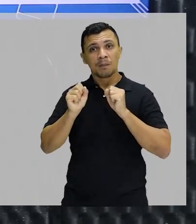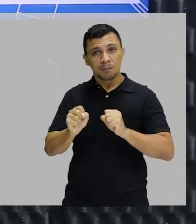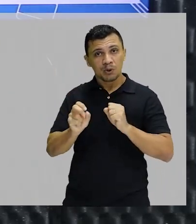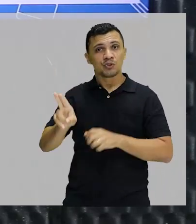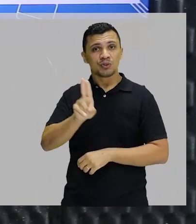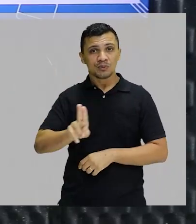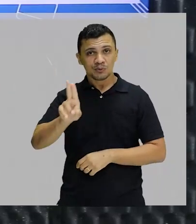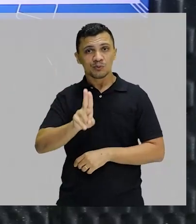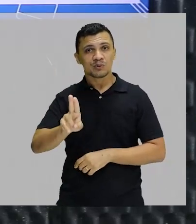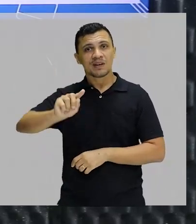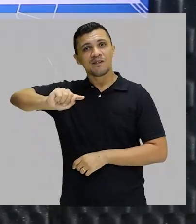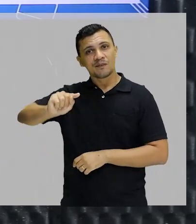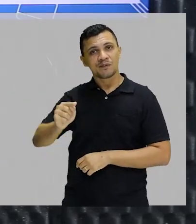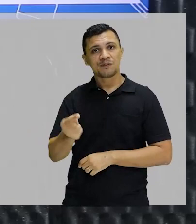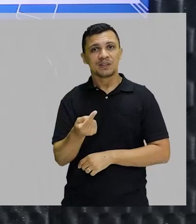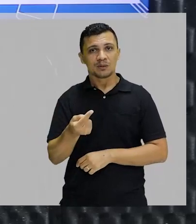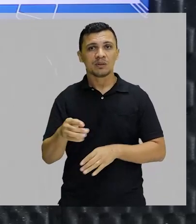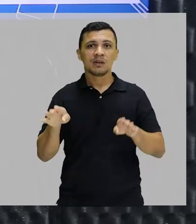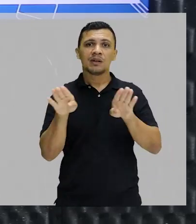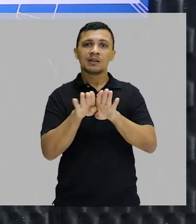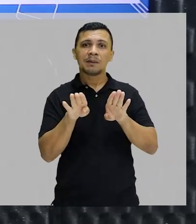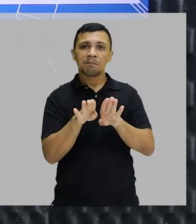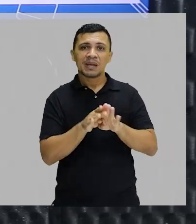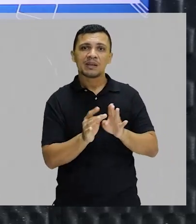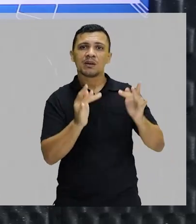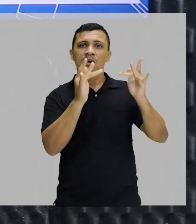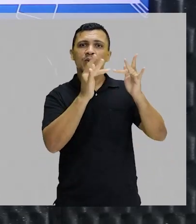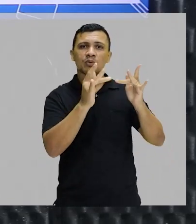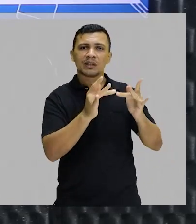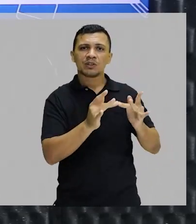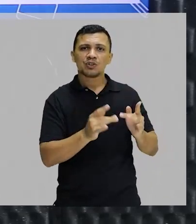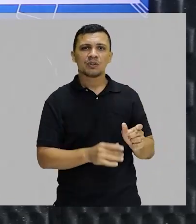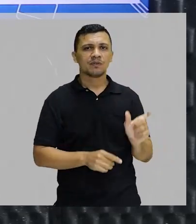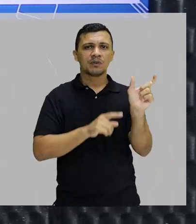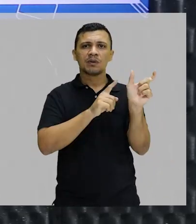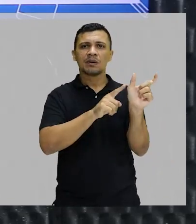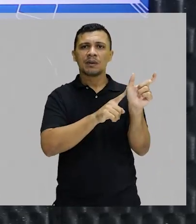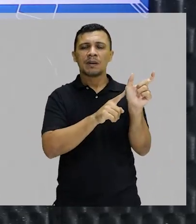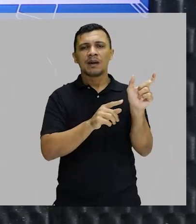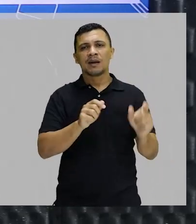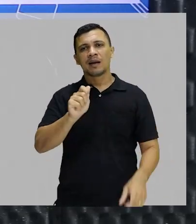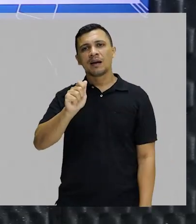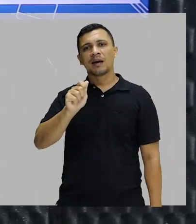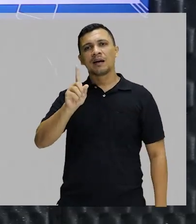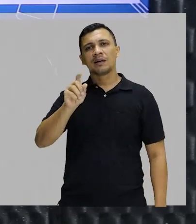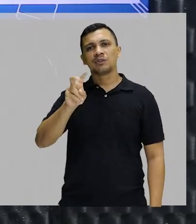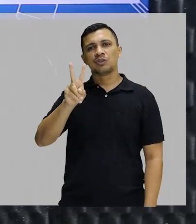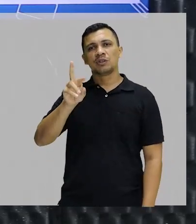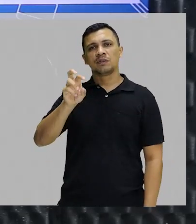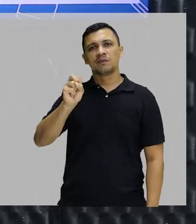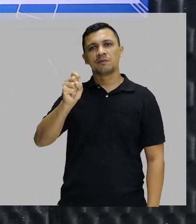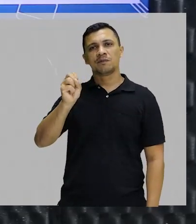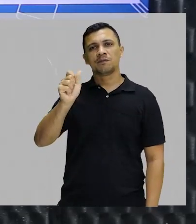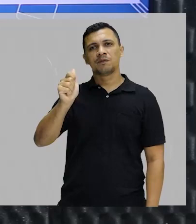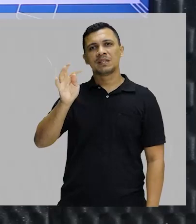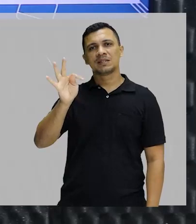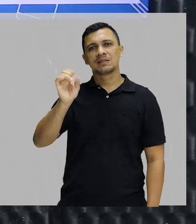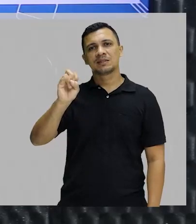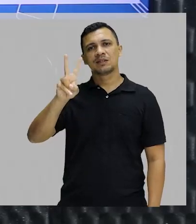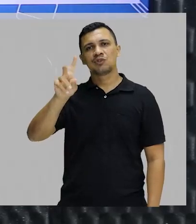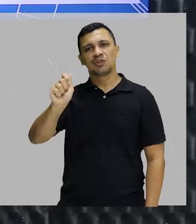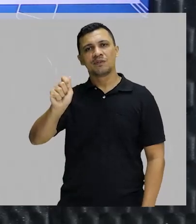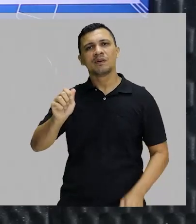caso, né, os conectivos, as conjunções adversativas, conclusões explicativas,